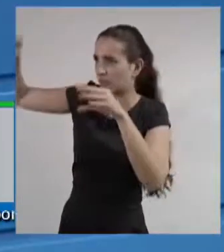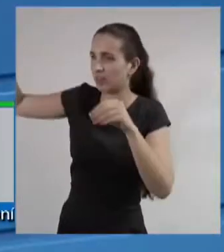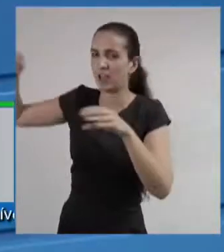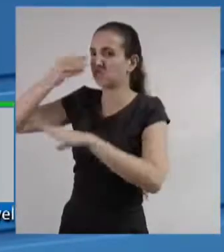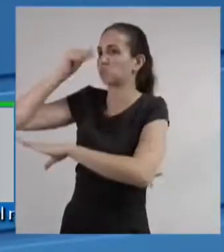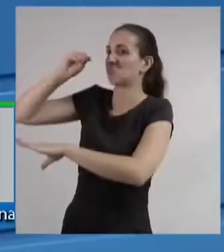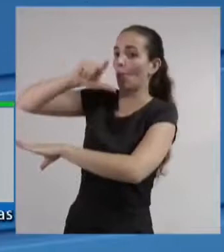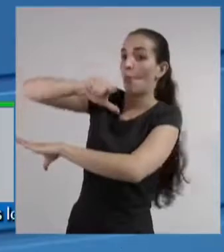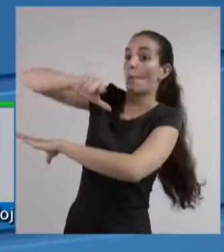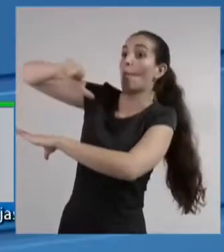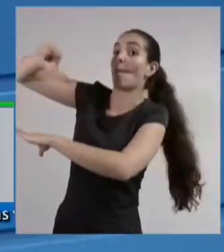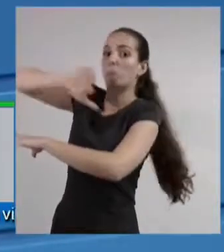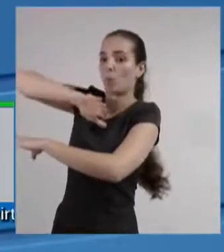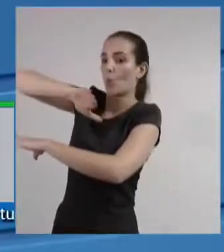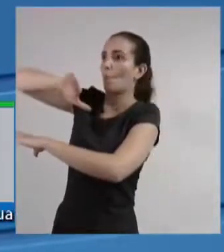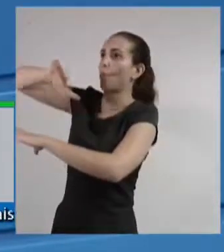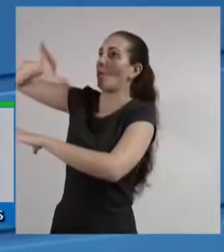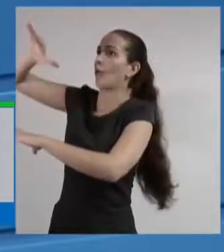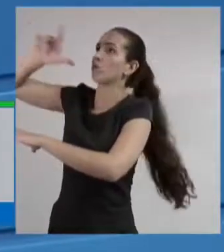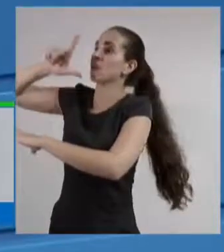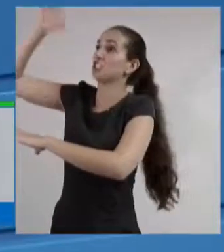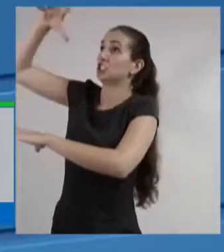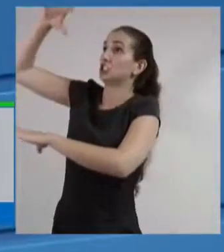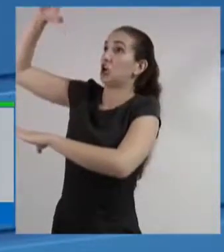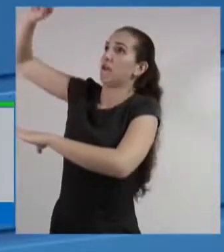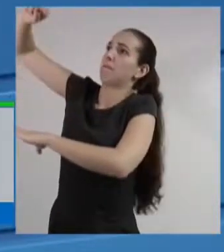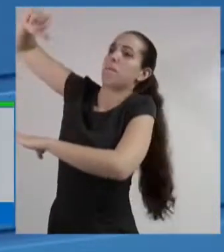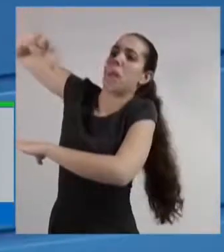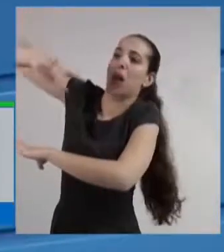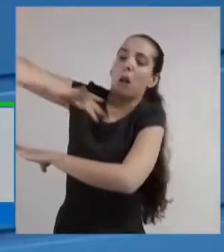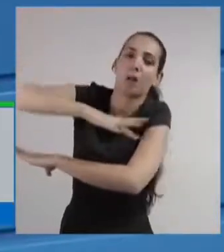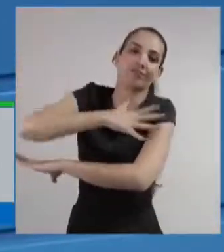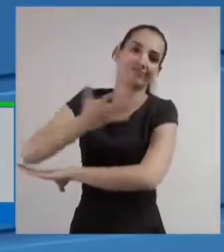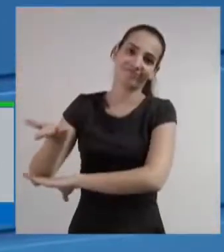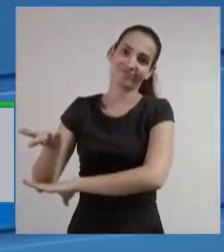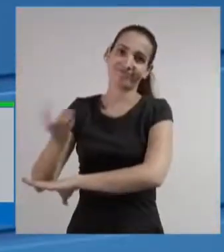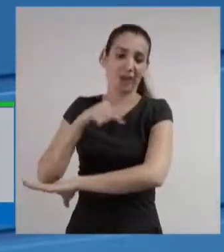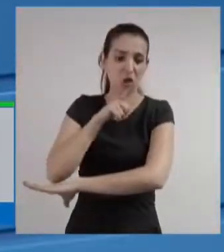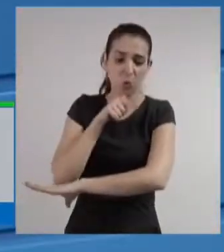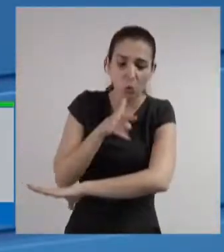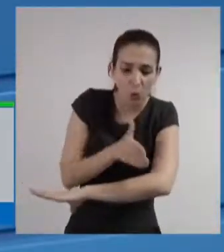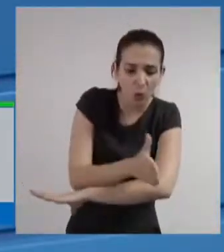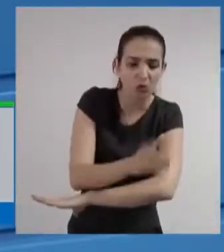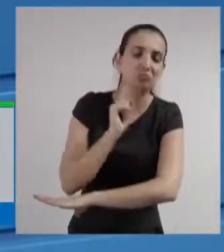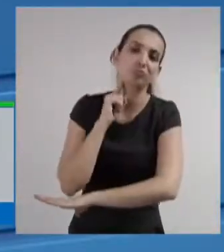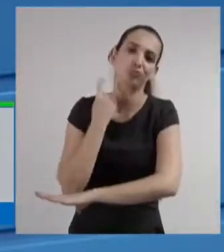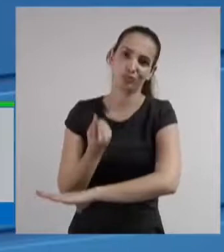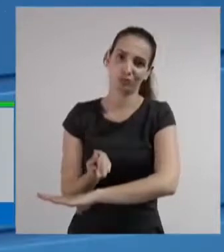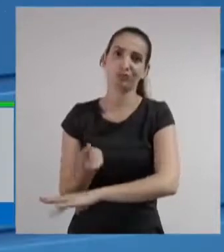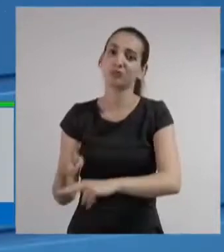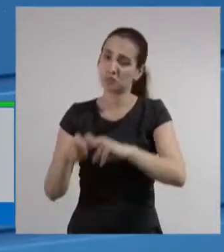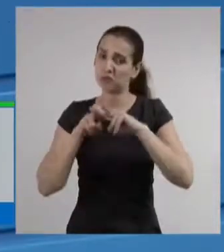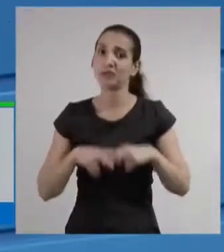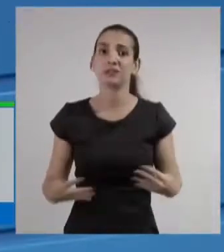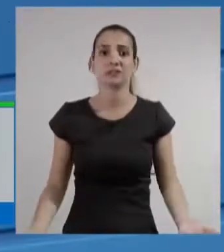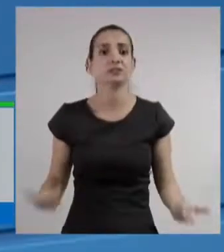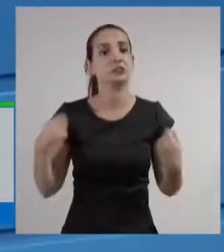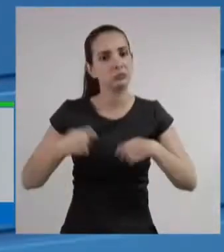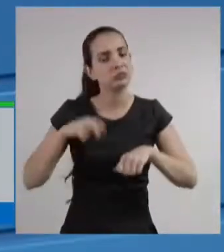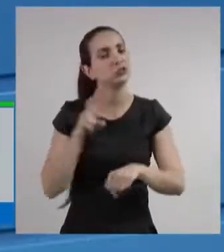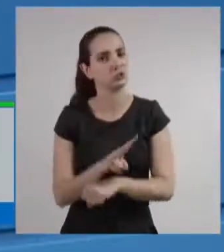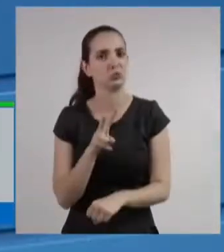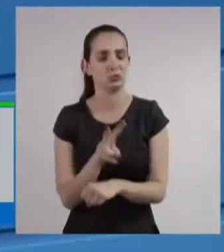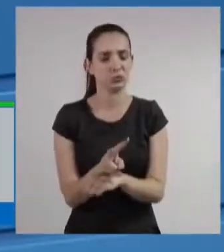se você comparar o número de empregos gerados, agricultura, pecuária, com o número de empregos gerados pelo turismo,